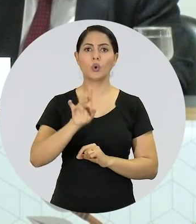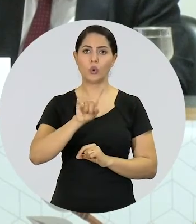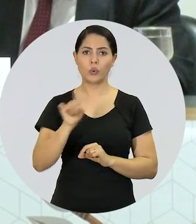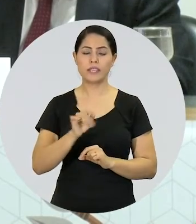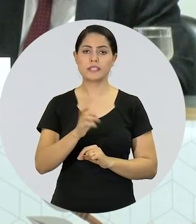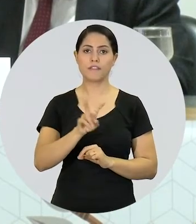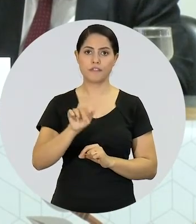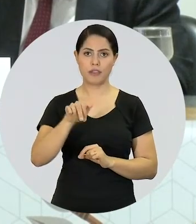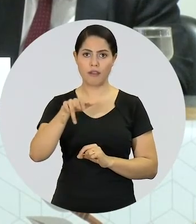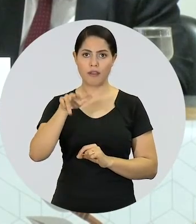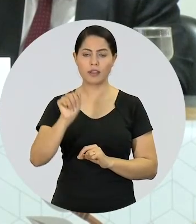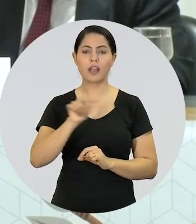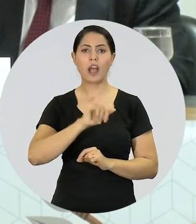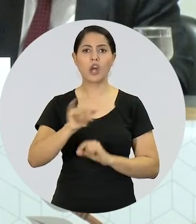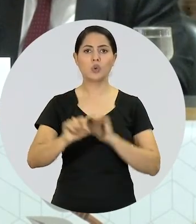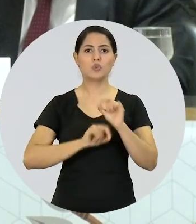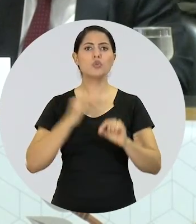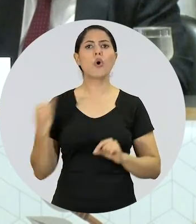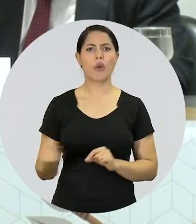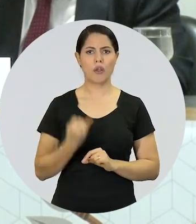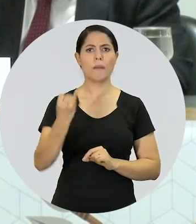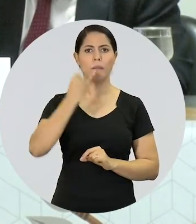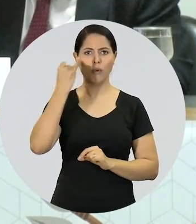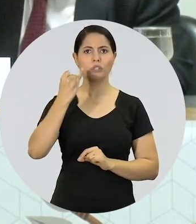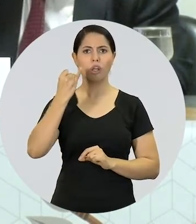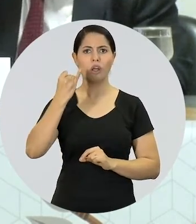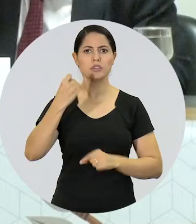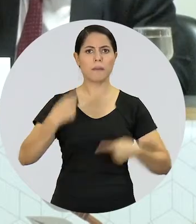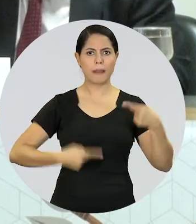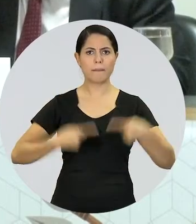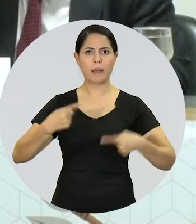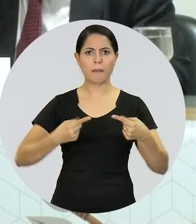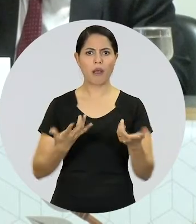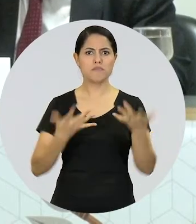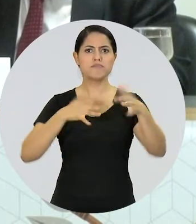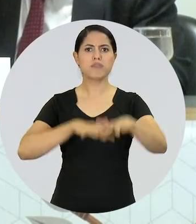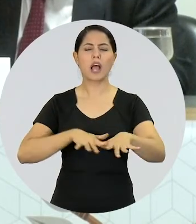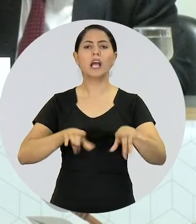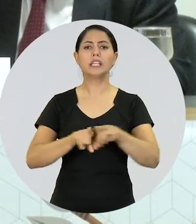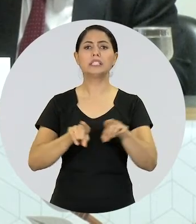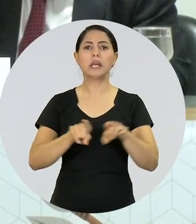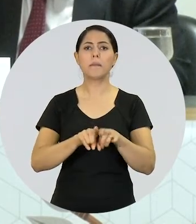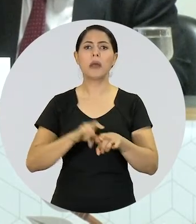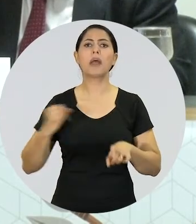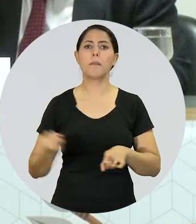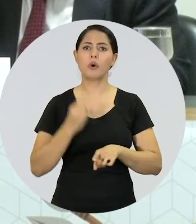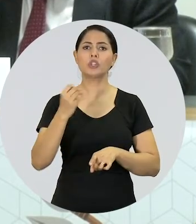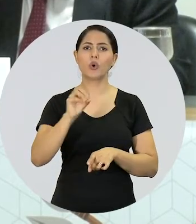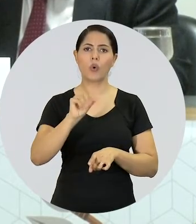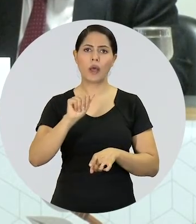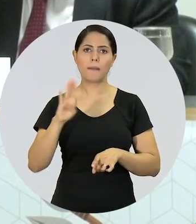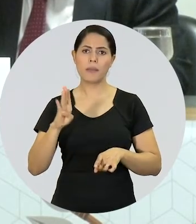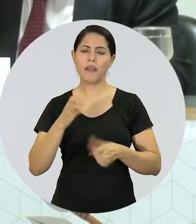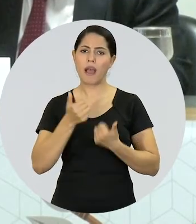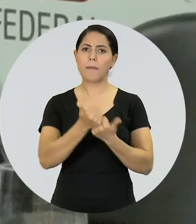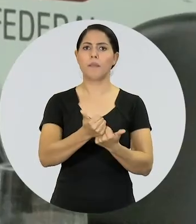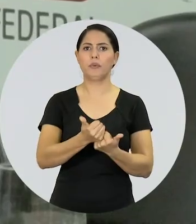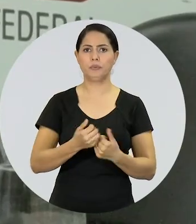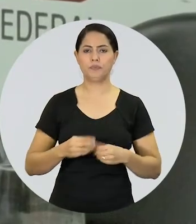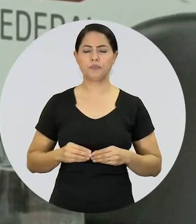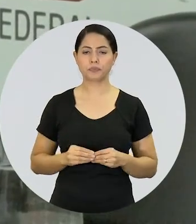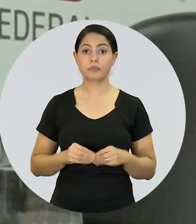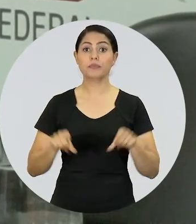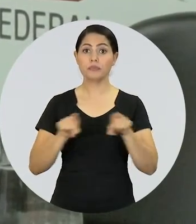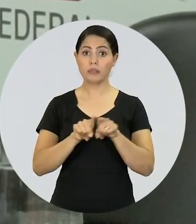participou da abertura da audiência, reafirmando a importância das políticas inclusivas e o apoio da OAB nesta causa.